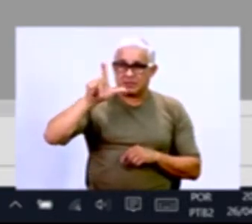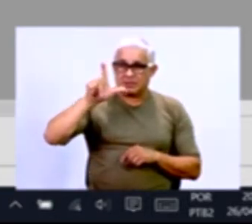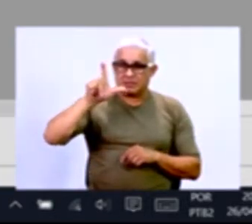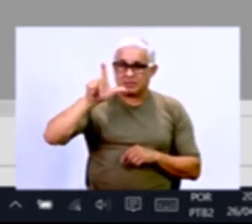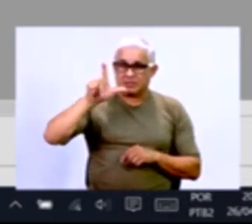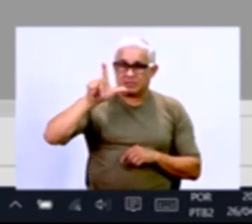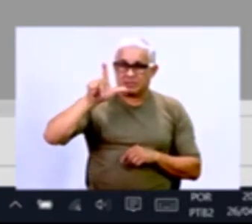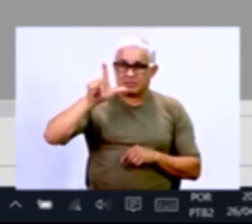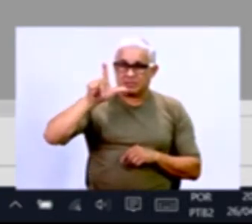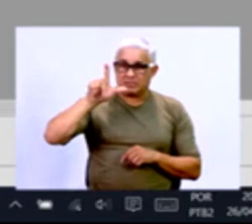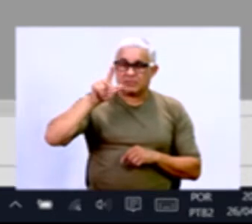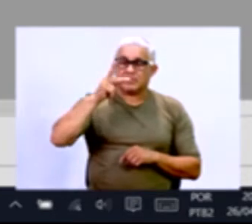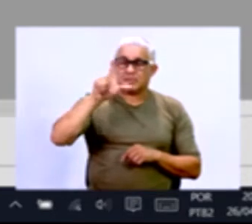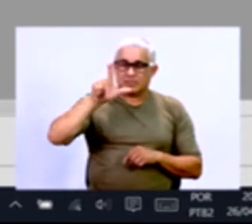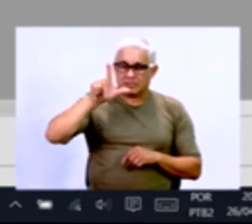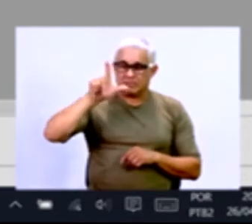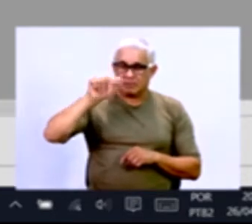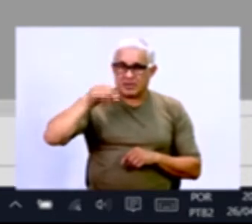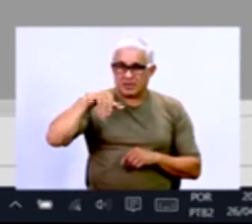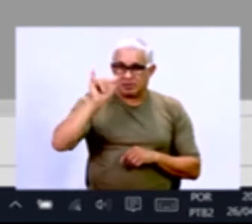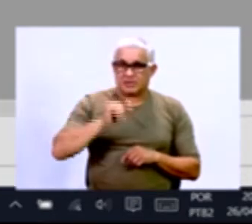música.